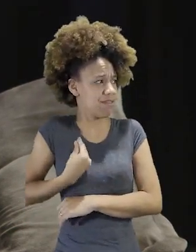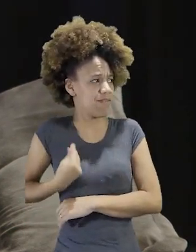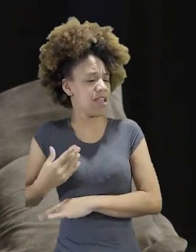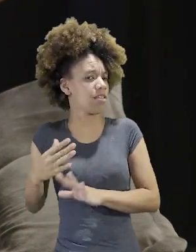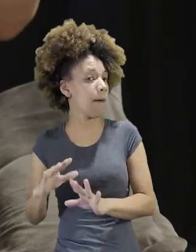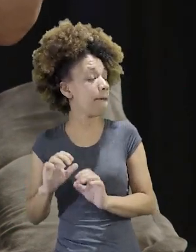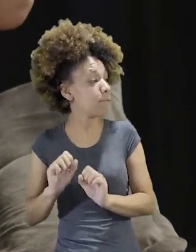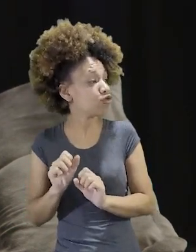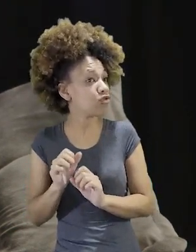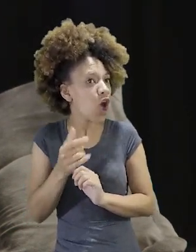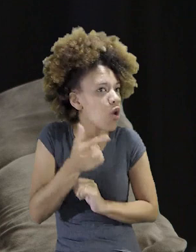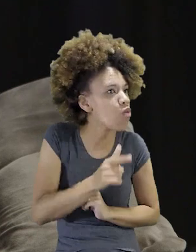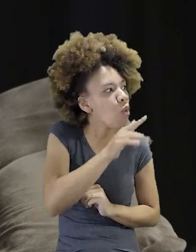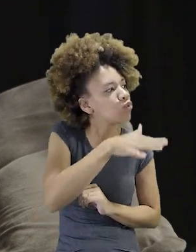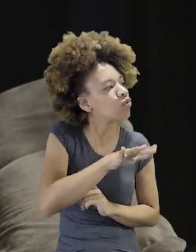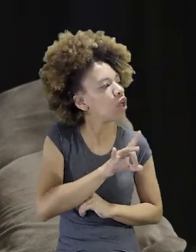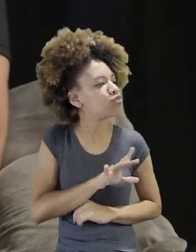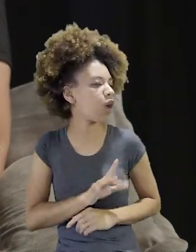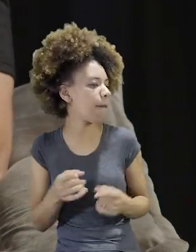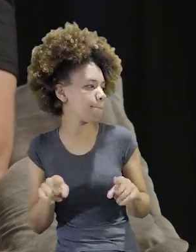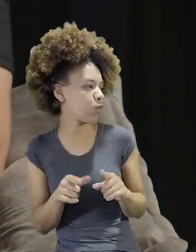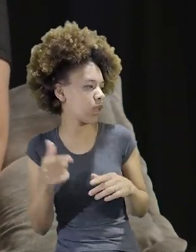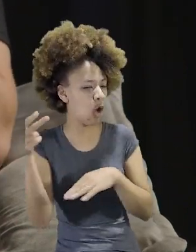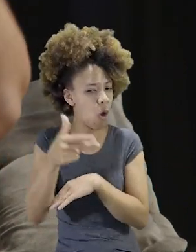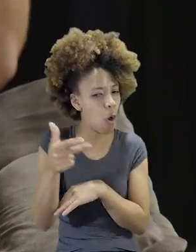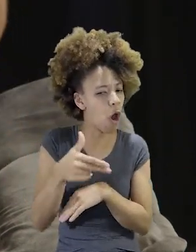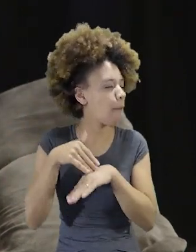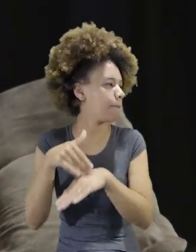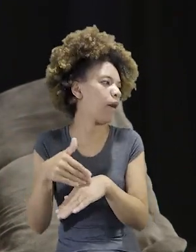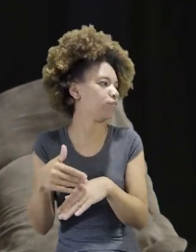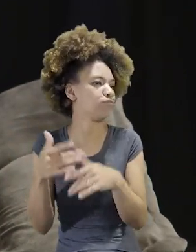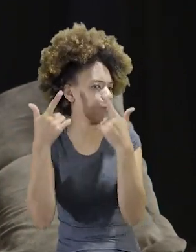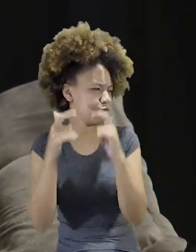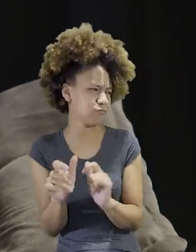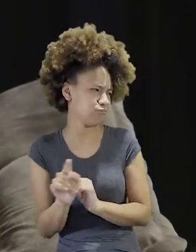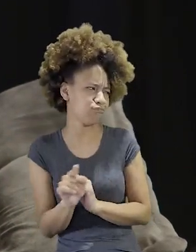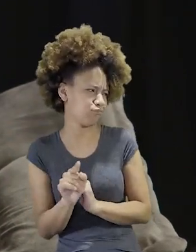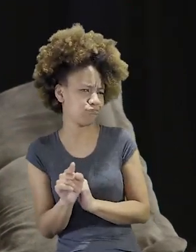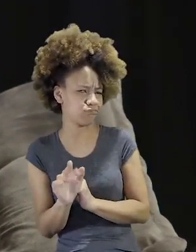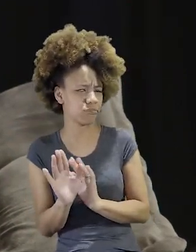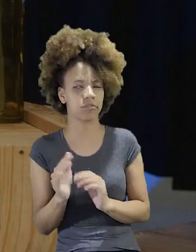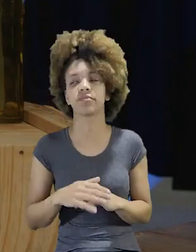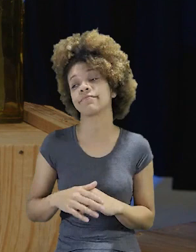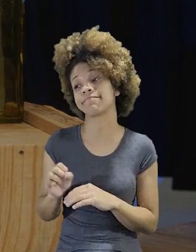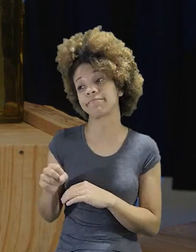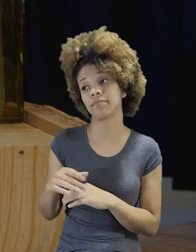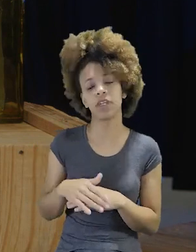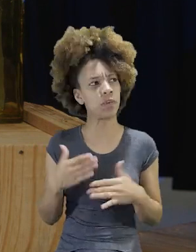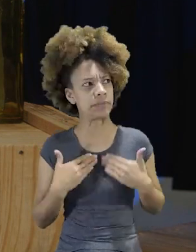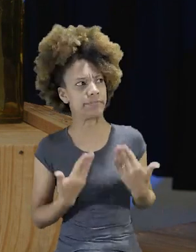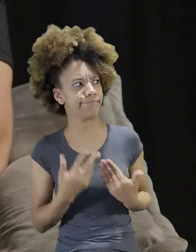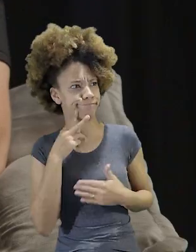ambiente onde eles estão envolvidos poderia ser propagado em outro lugar não necessariamente o rap é culpado da violência é tipo